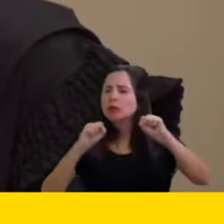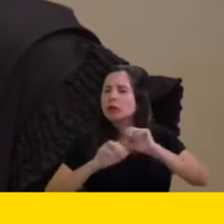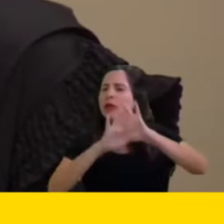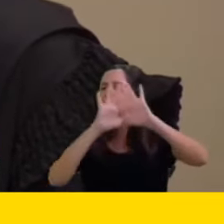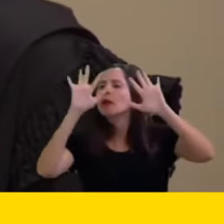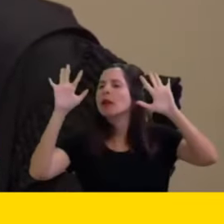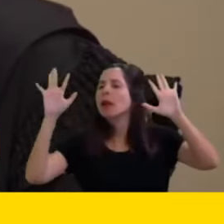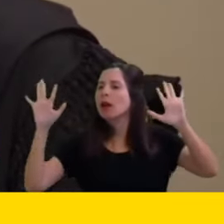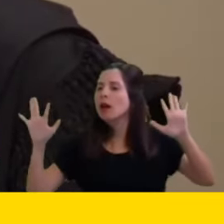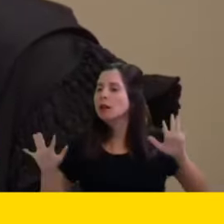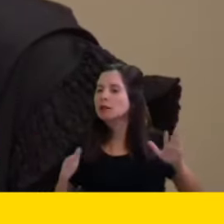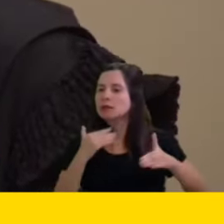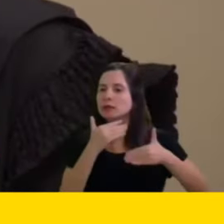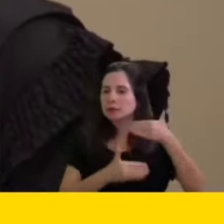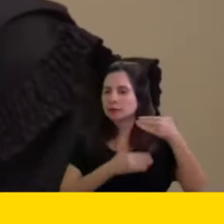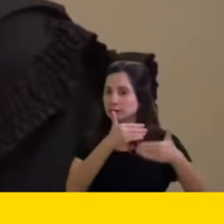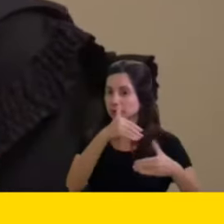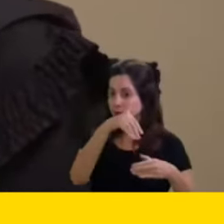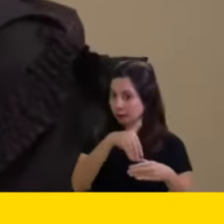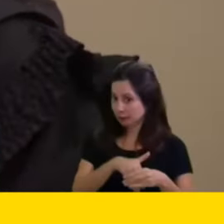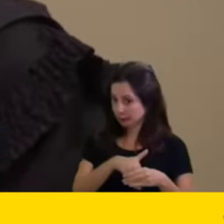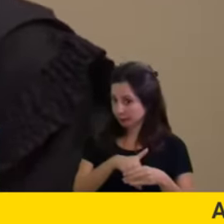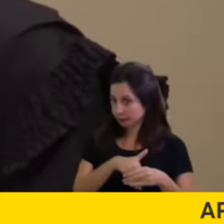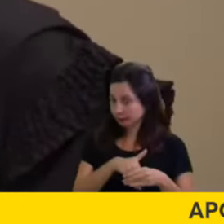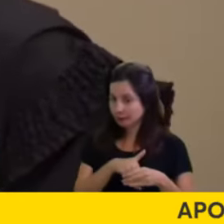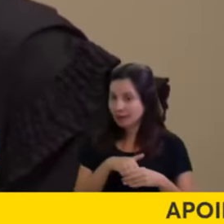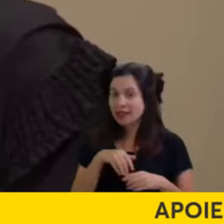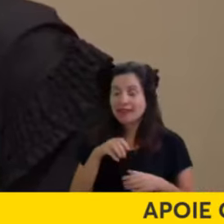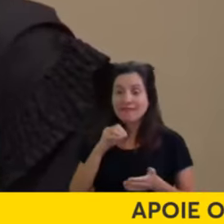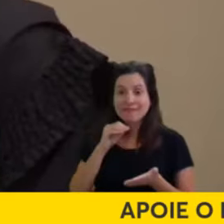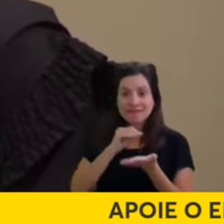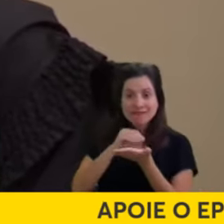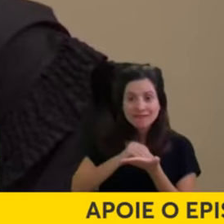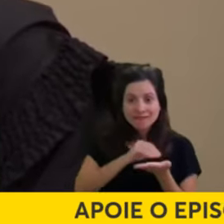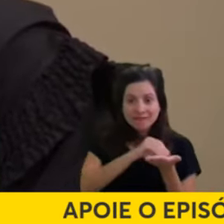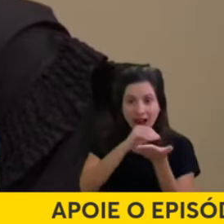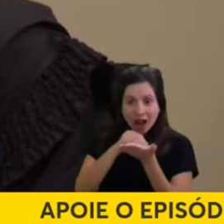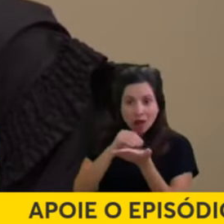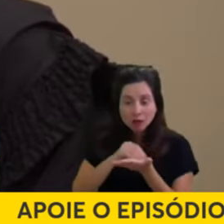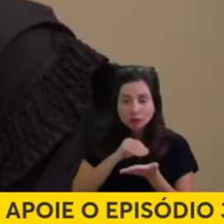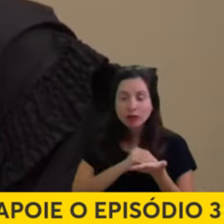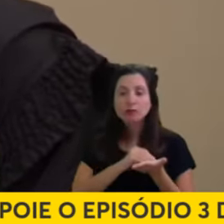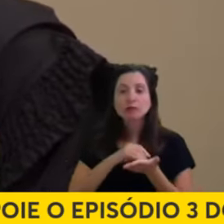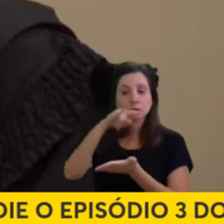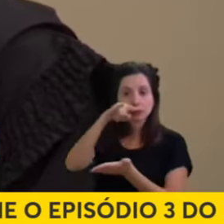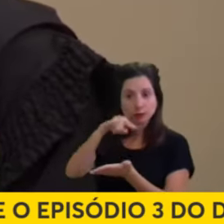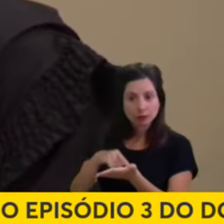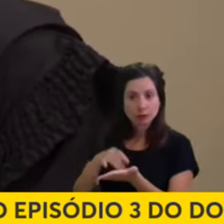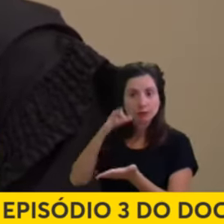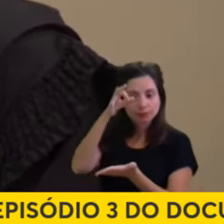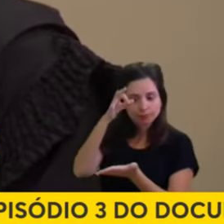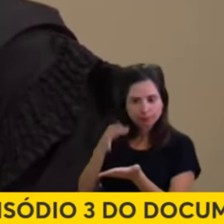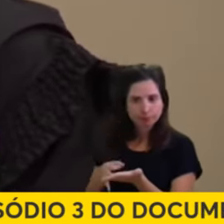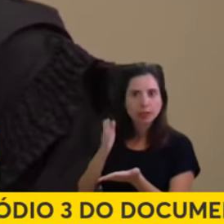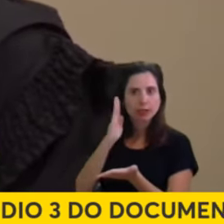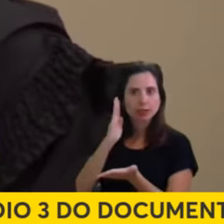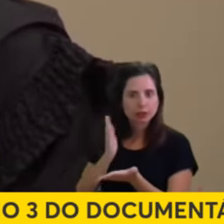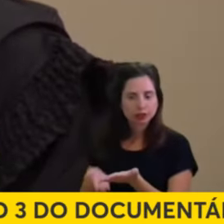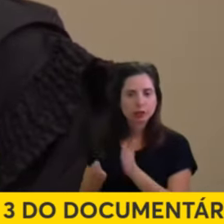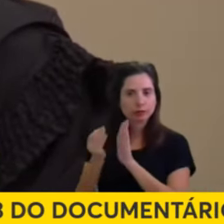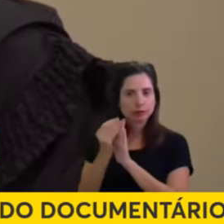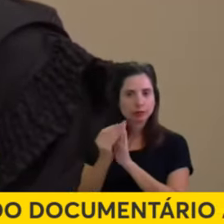processo eleitoral na falta de uma regulamentação legal pode se adotar alguns critérios já